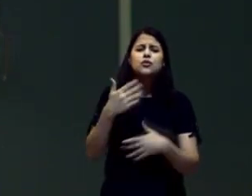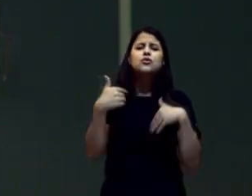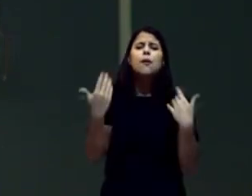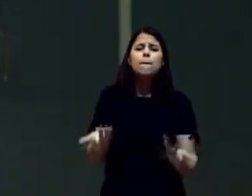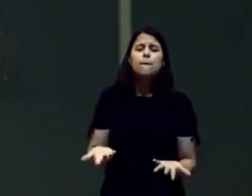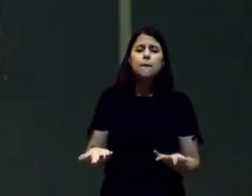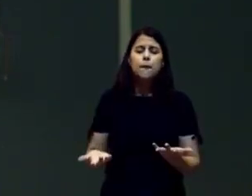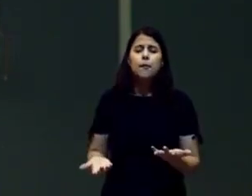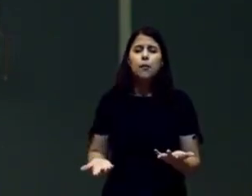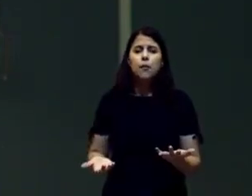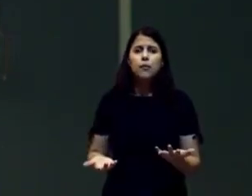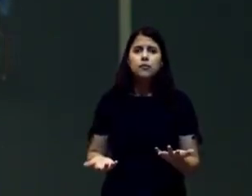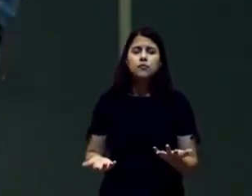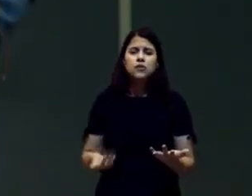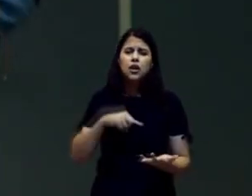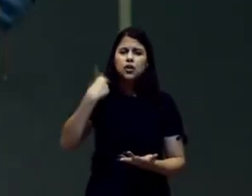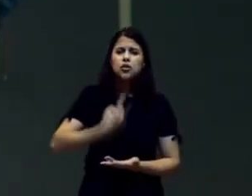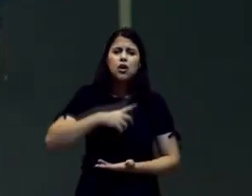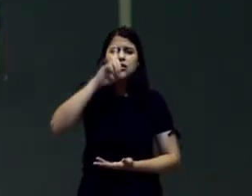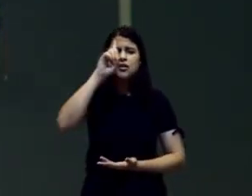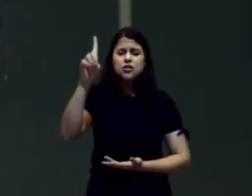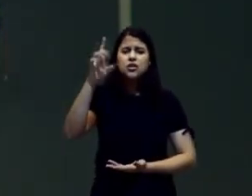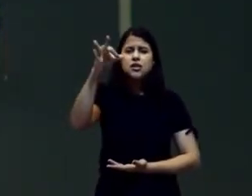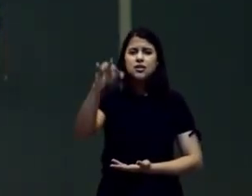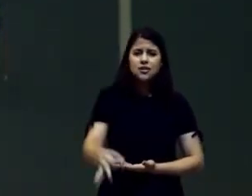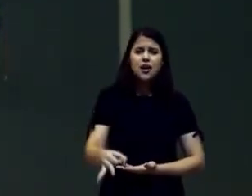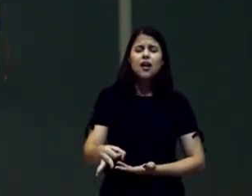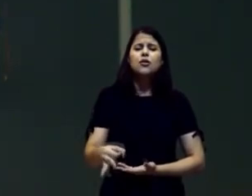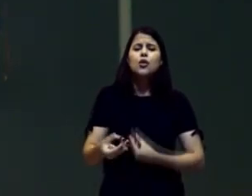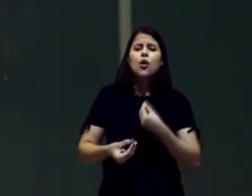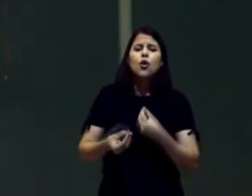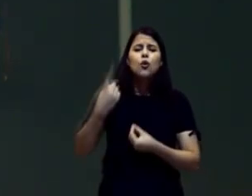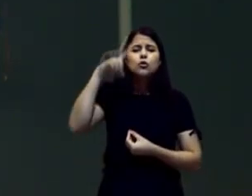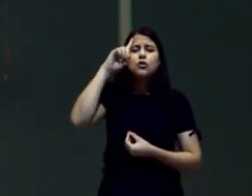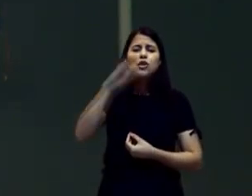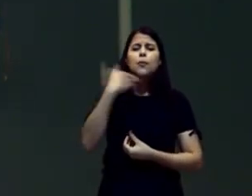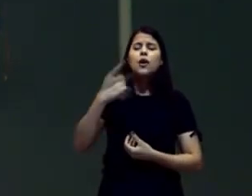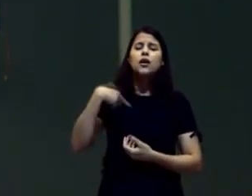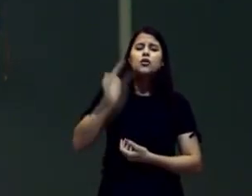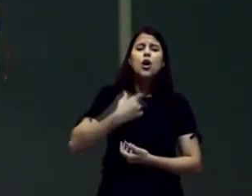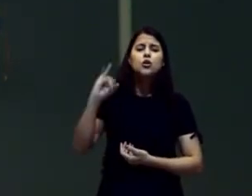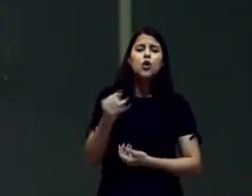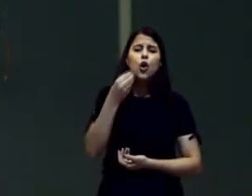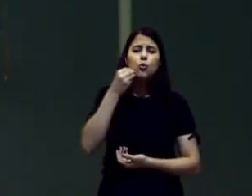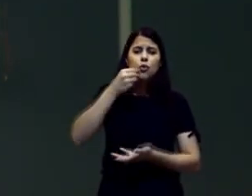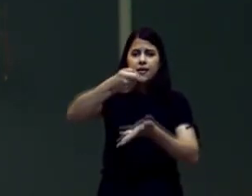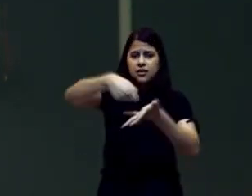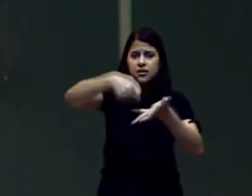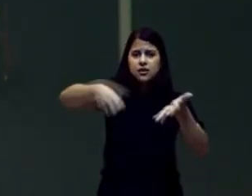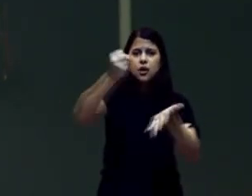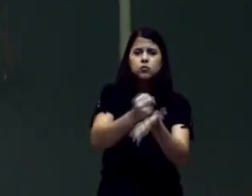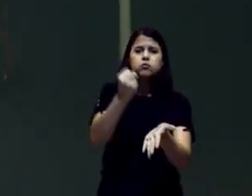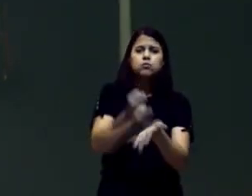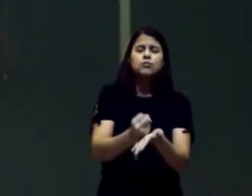Timóteo, e tivéssemos a oportunidade de escrever o nosso testamento, qual seria a principal herança